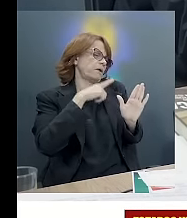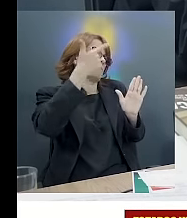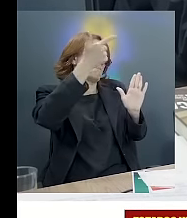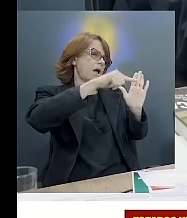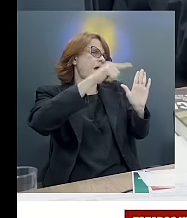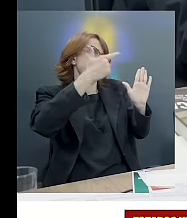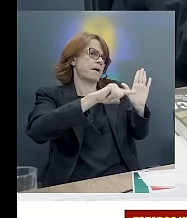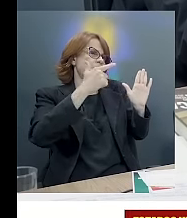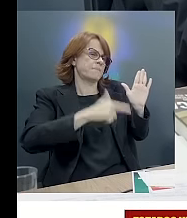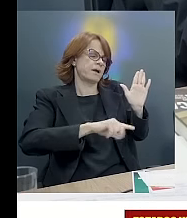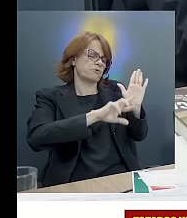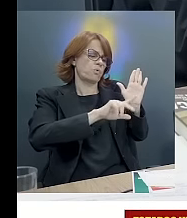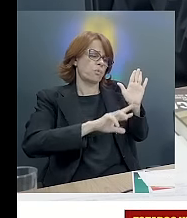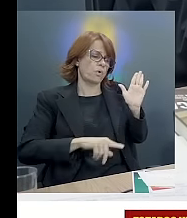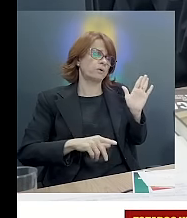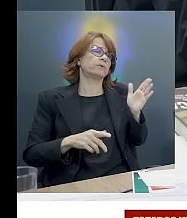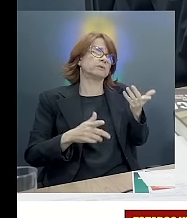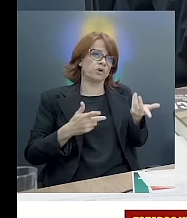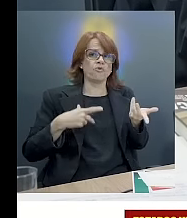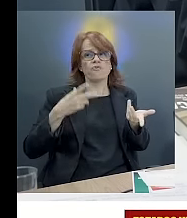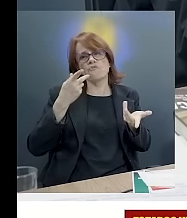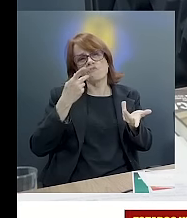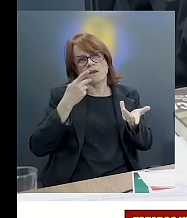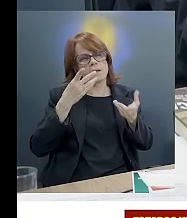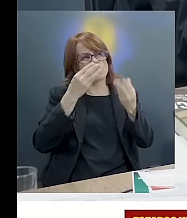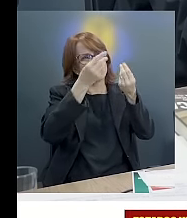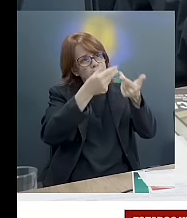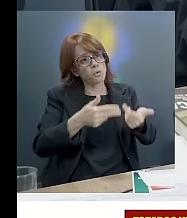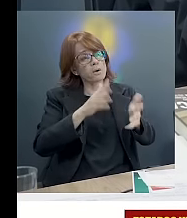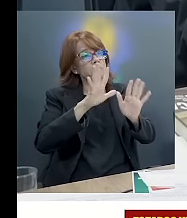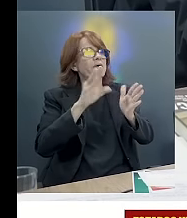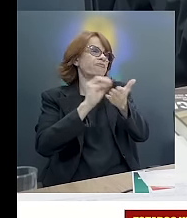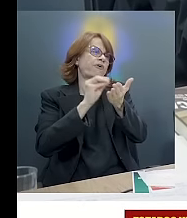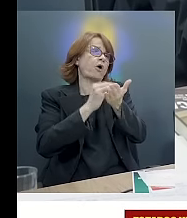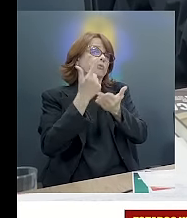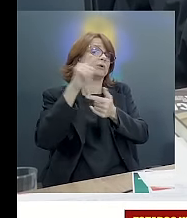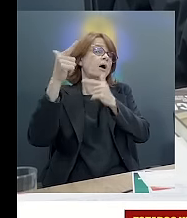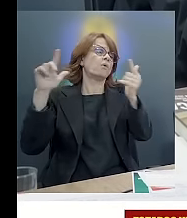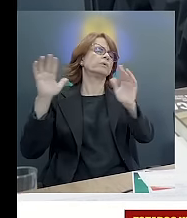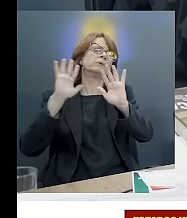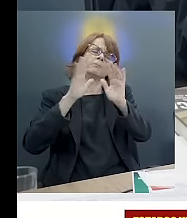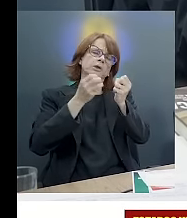teria que falar muitas coisas eu falei mas não ten espaço para botar tudo aqui e a gente vai discutindo vai conversando